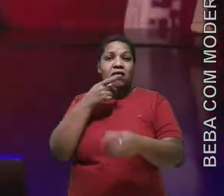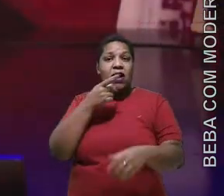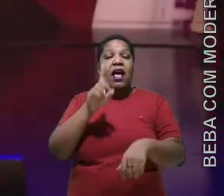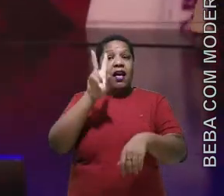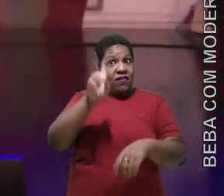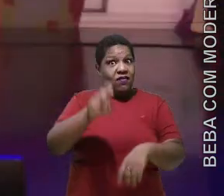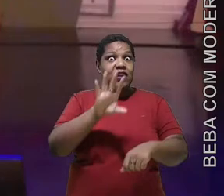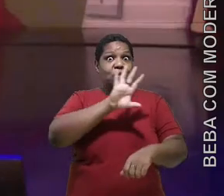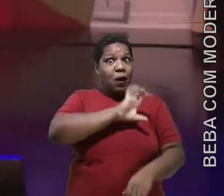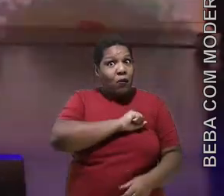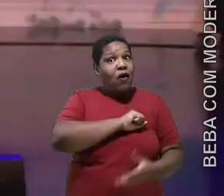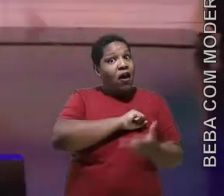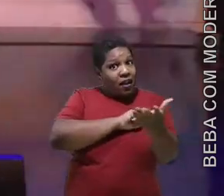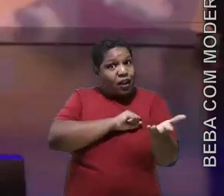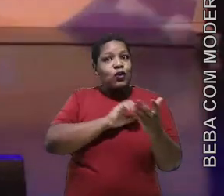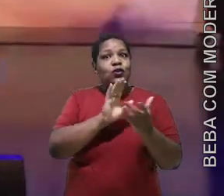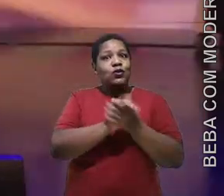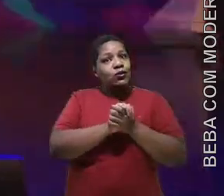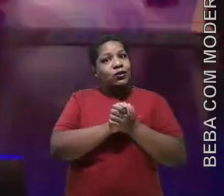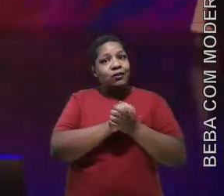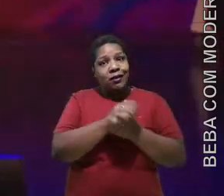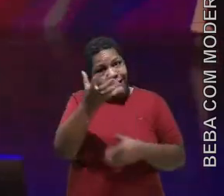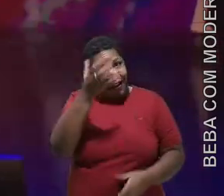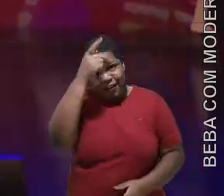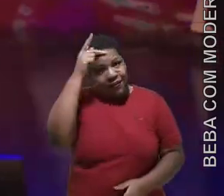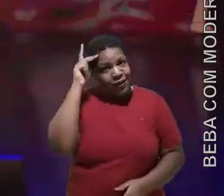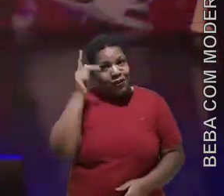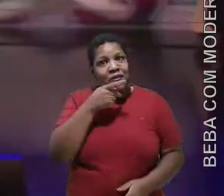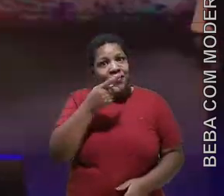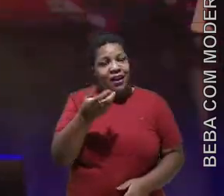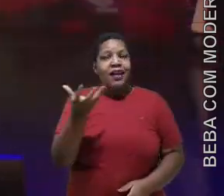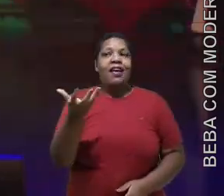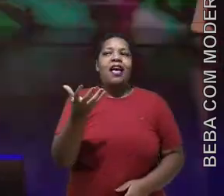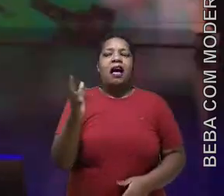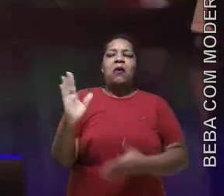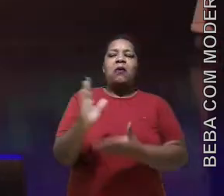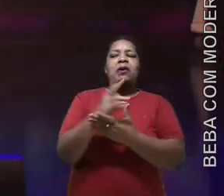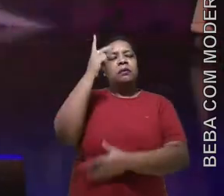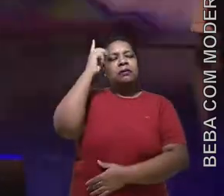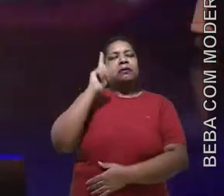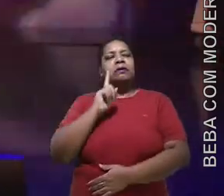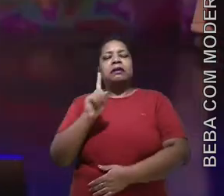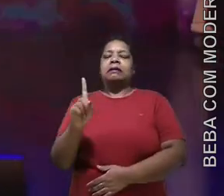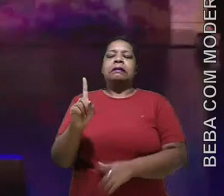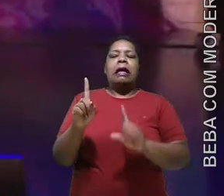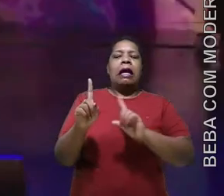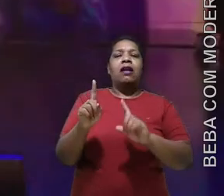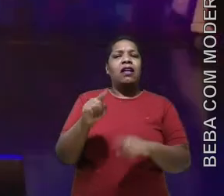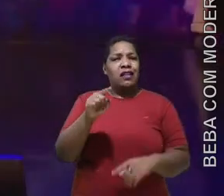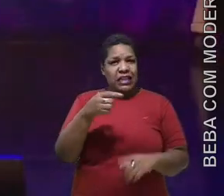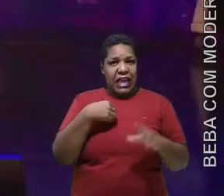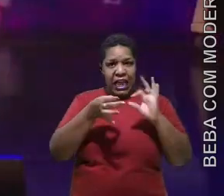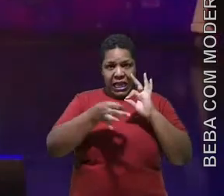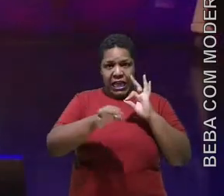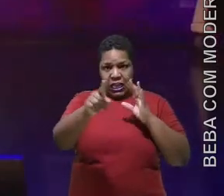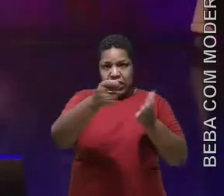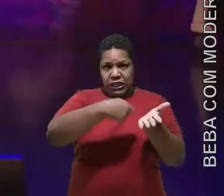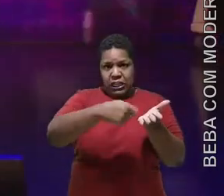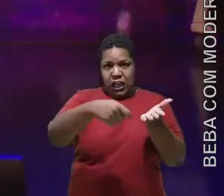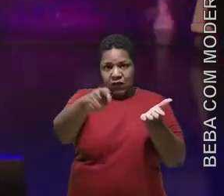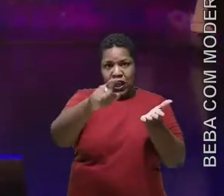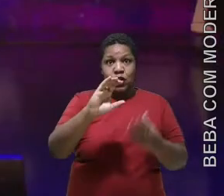amor é isso aí que o pessoal tá querendo dizer então Se alguém quiser alongar os comentários aí no